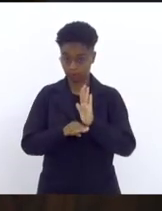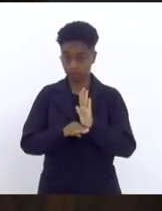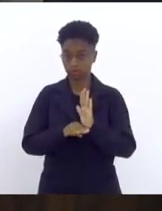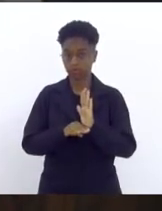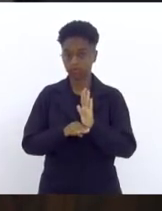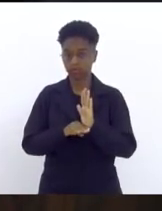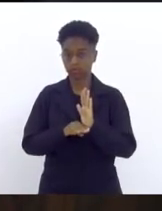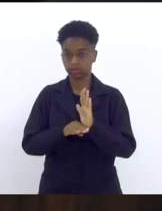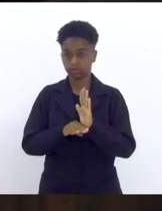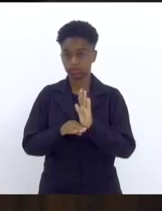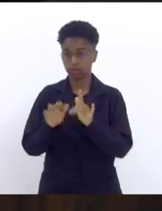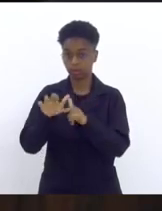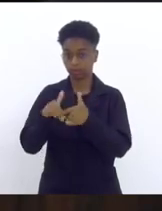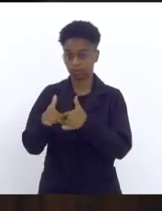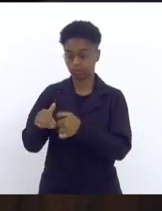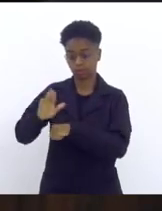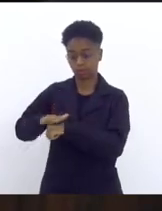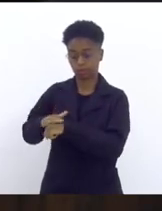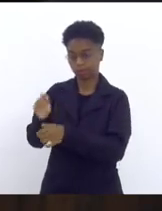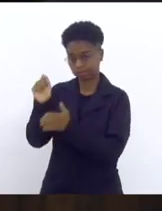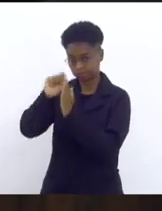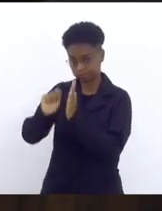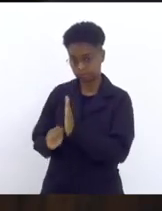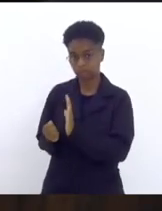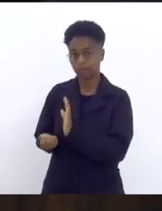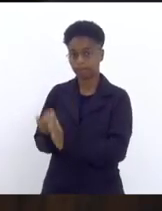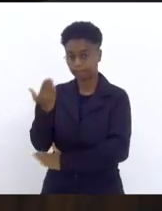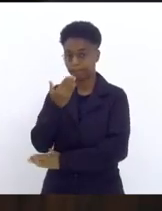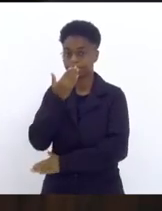pedido da autora vendendo